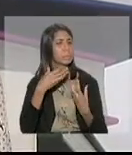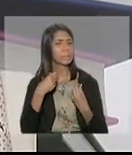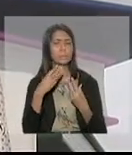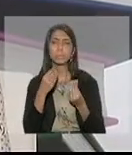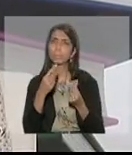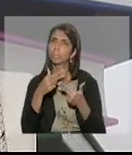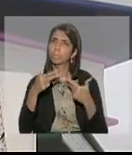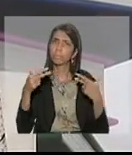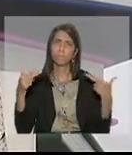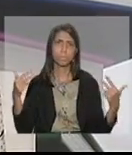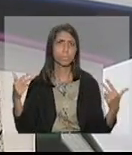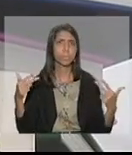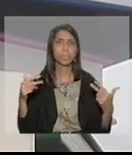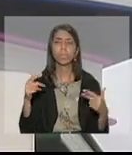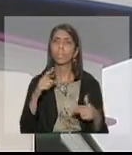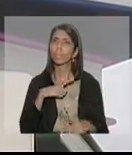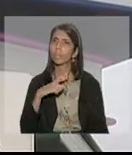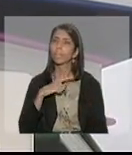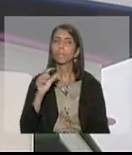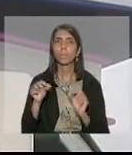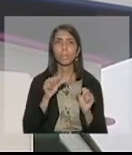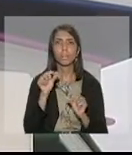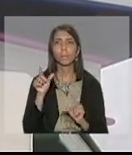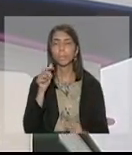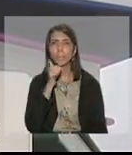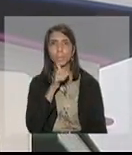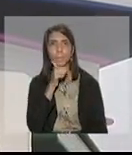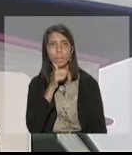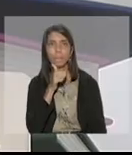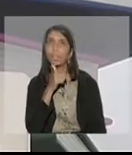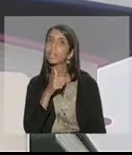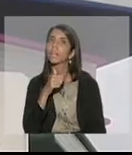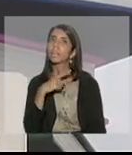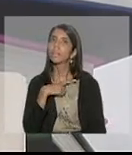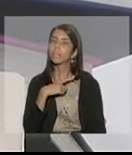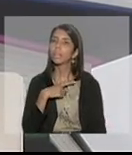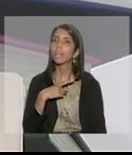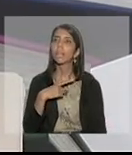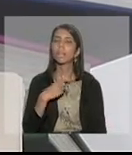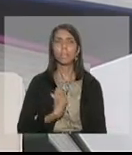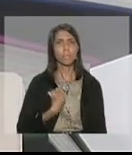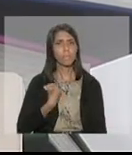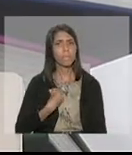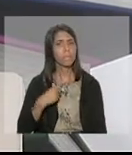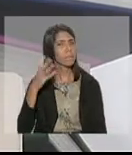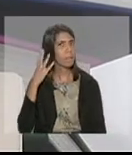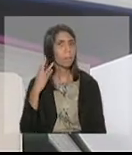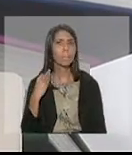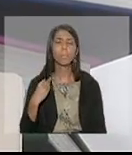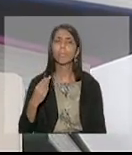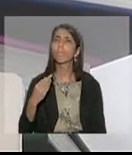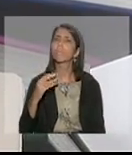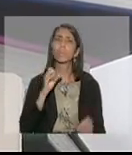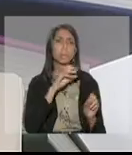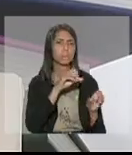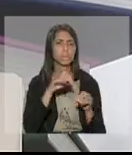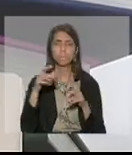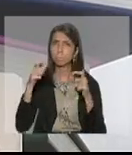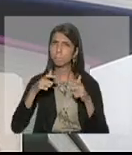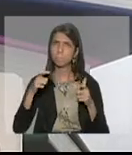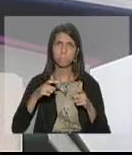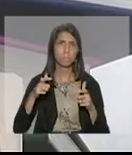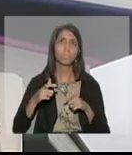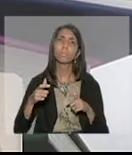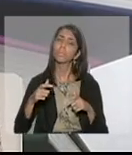ensina muita coisa. Ele tem, né, a Pachamama, ela leva a vida nos cabelos e me ensina muita coisa nesse